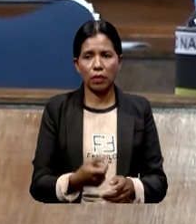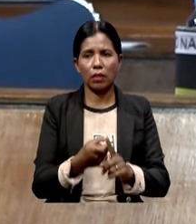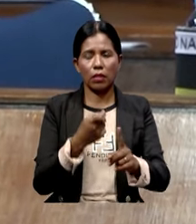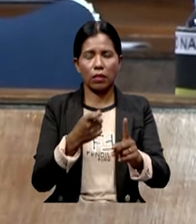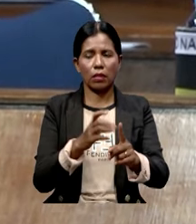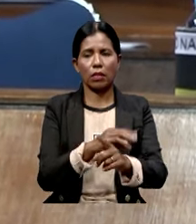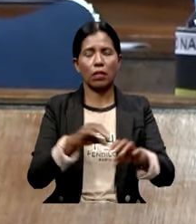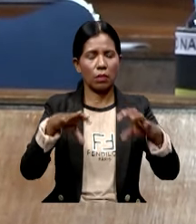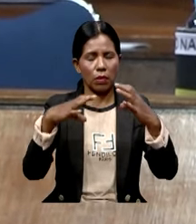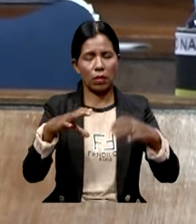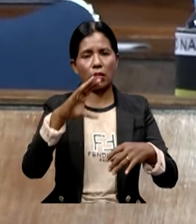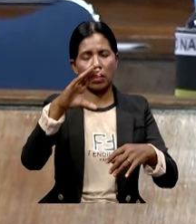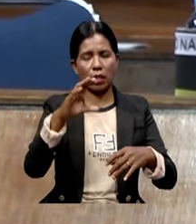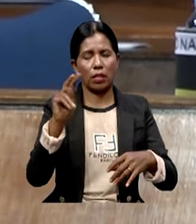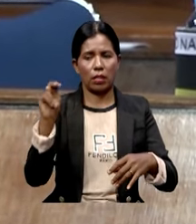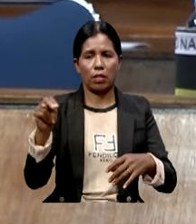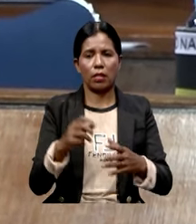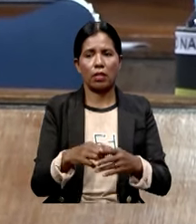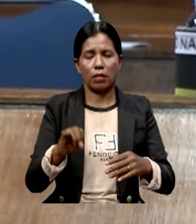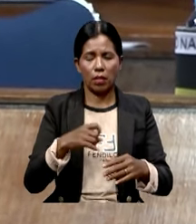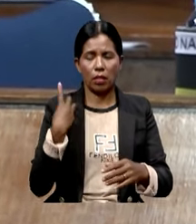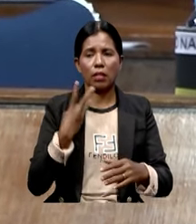parecer comissão CNNA, propõe a tu